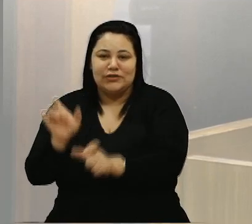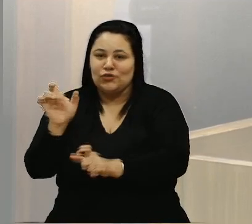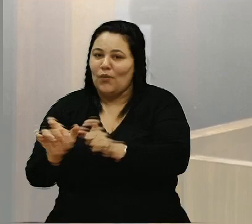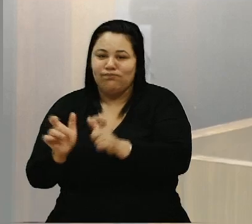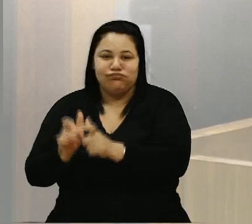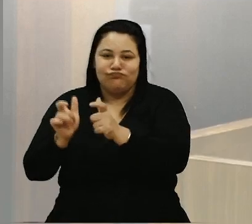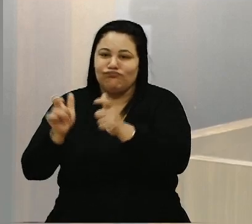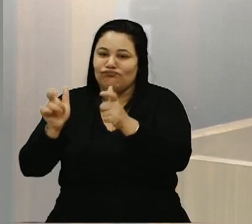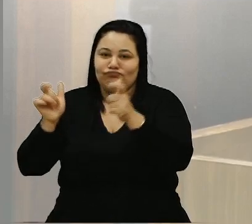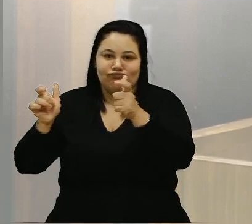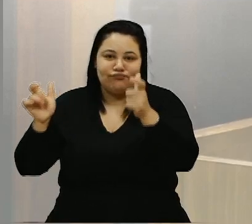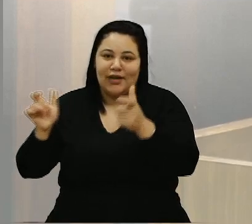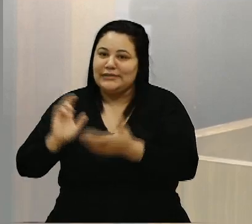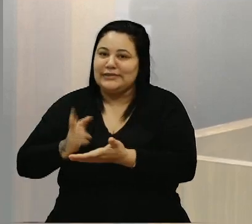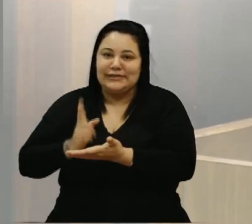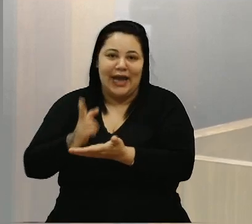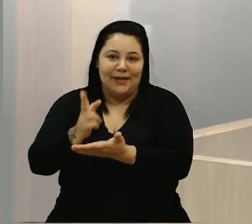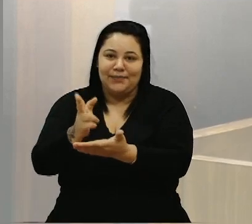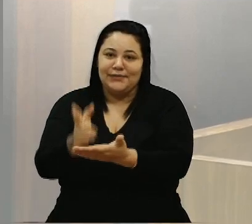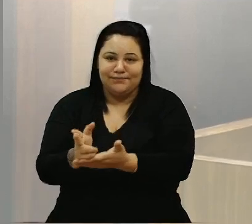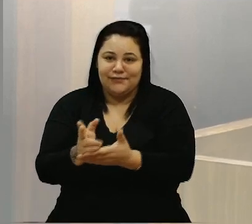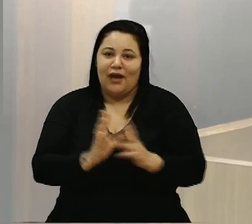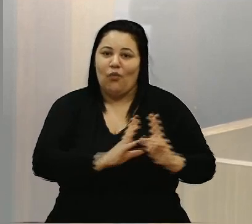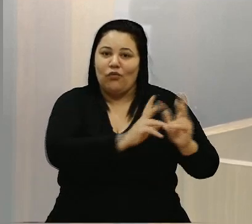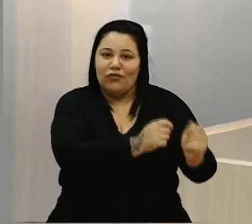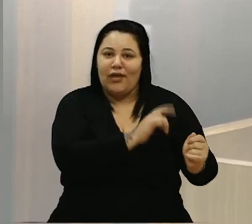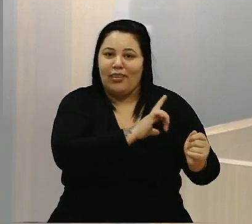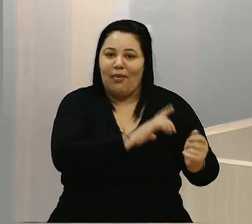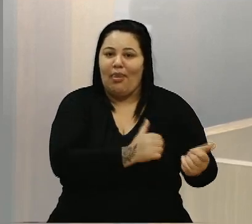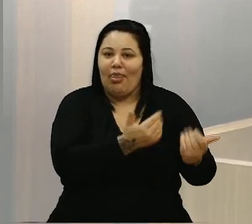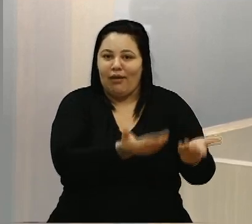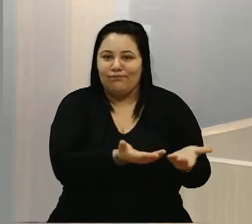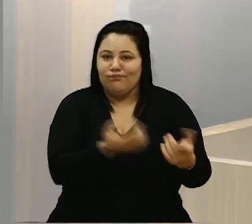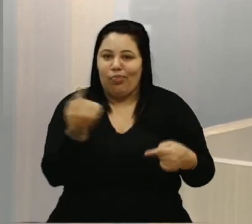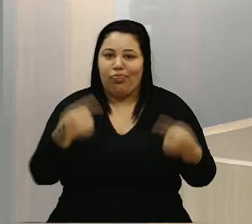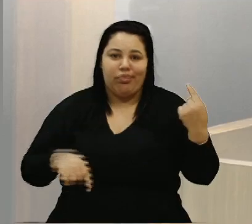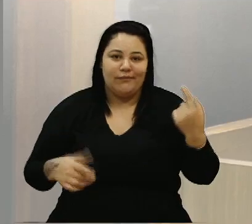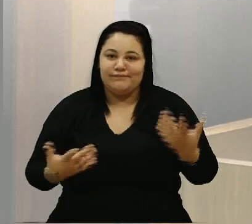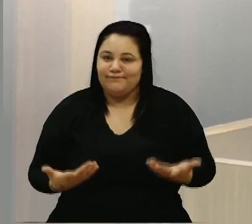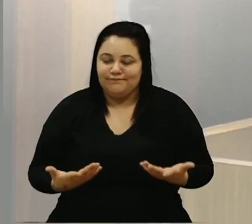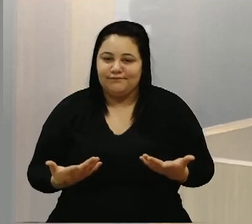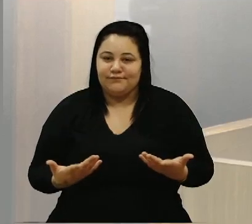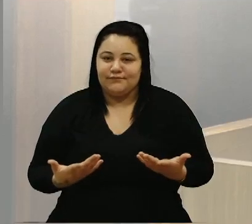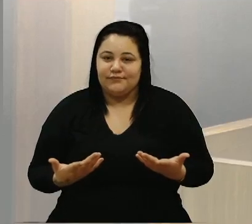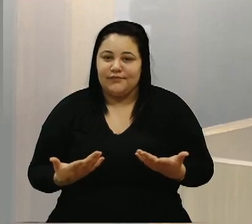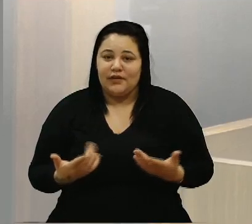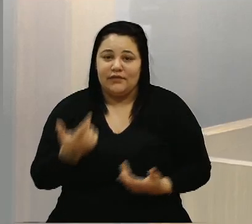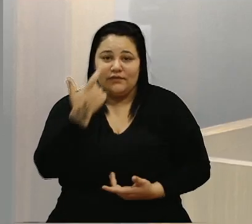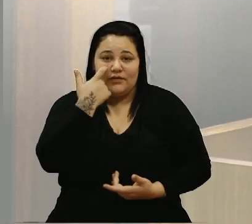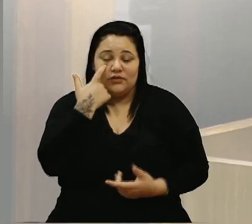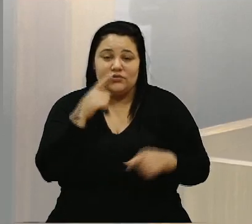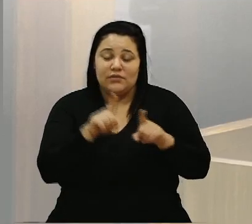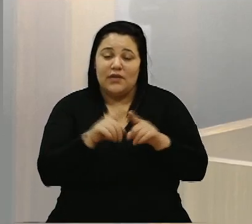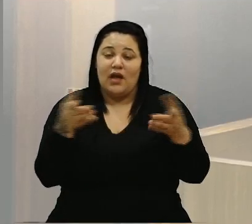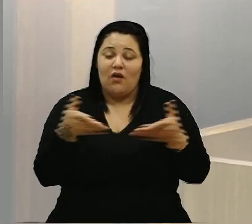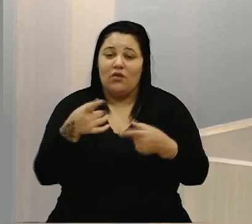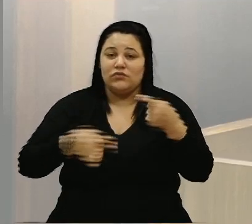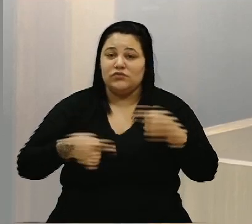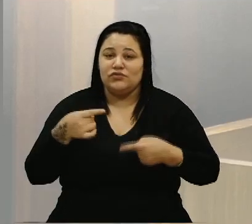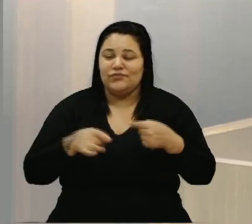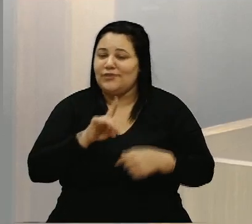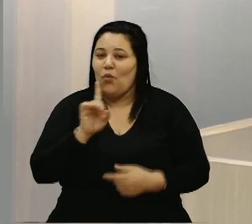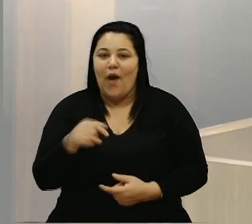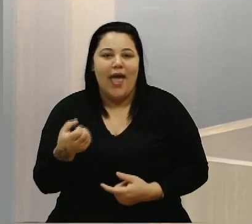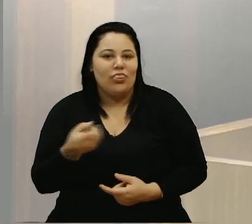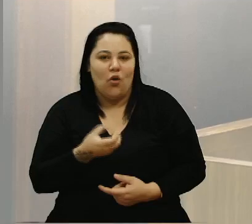apresentar maior do que aquilo que se pode ofertar. Haja vista a questão que agora se discute e que não é novidade,